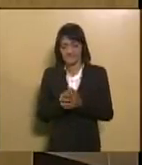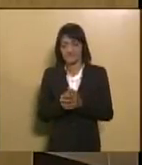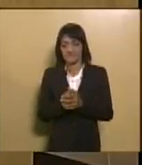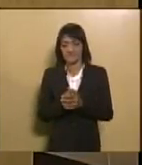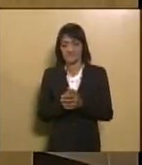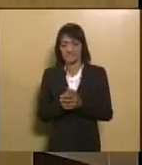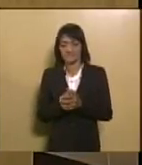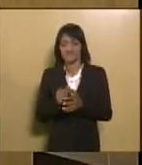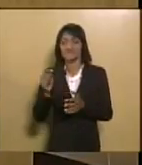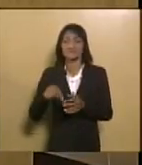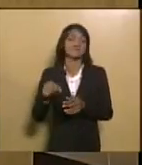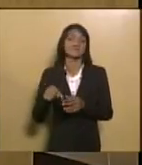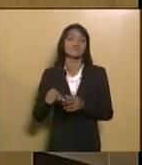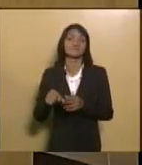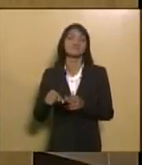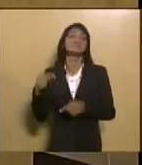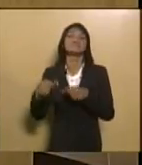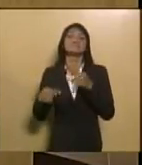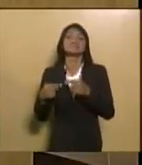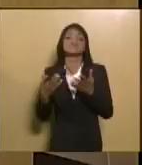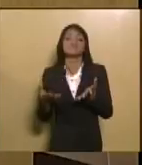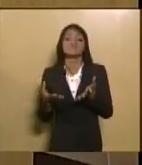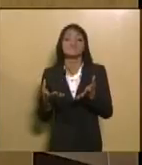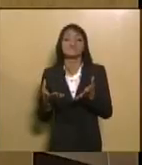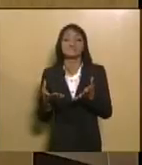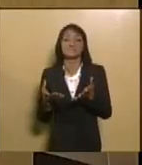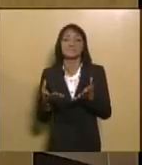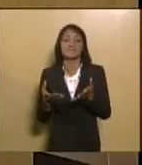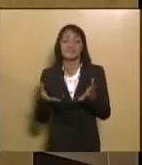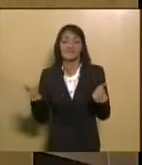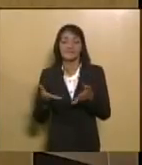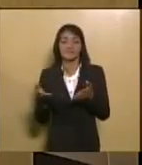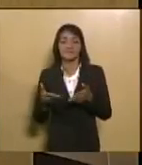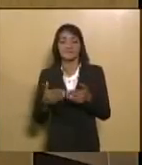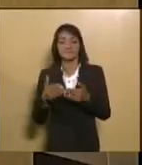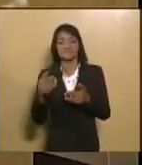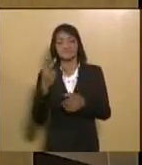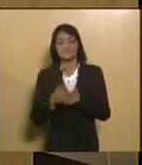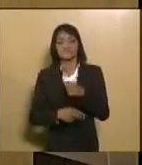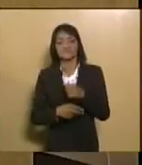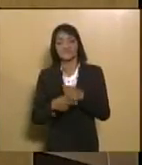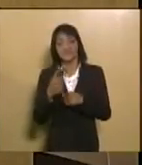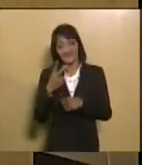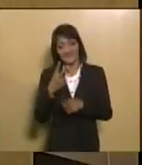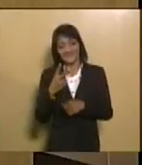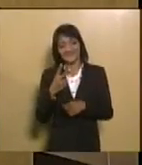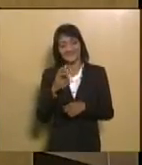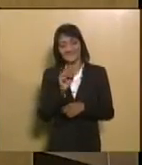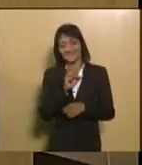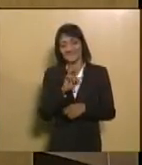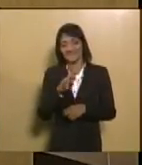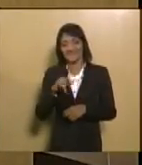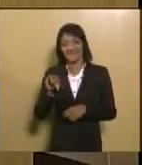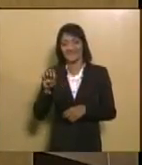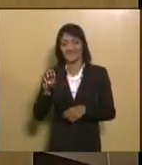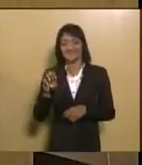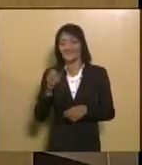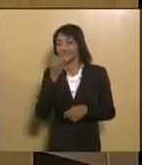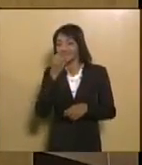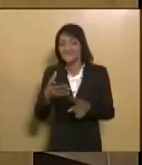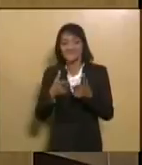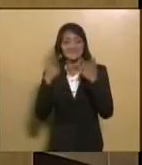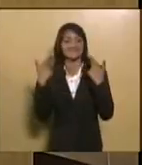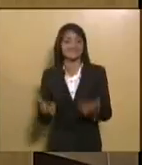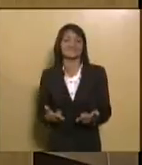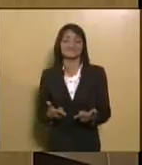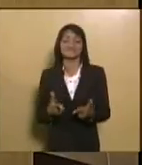nos defrontarmos com eles nesse segundo semestre. Portanto, nesse aspecto também desejo boa sorte para todos